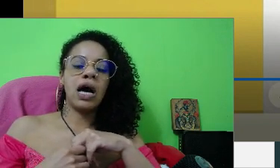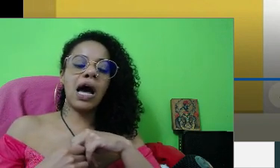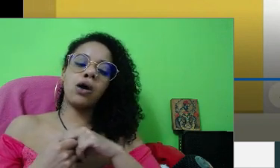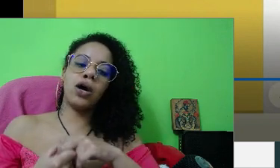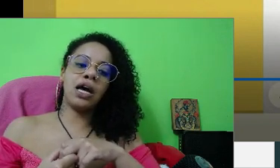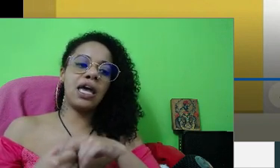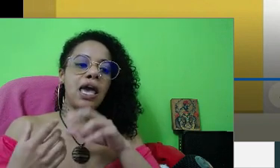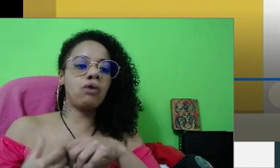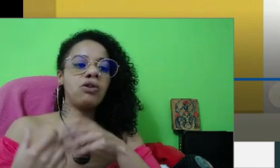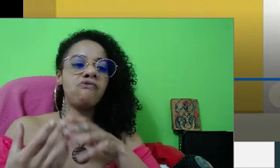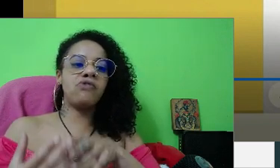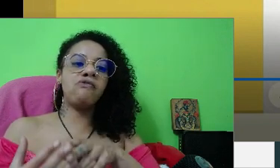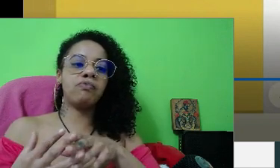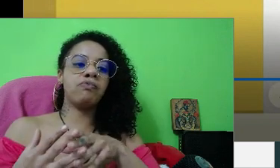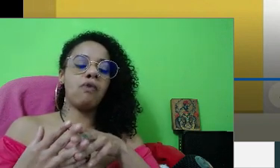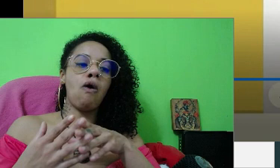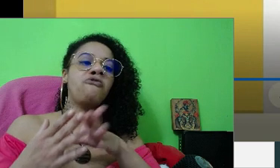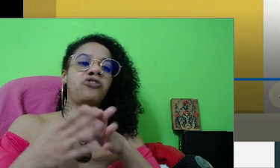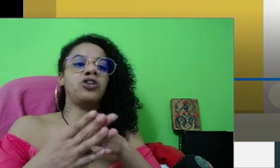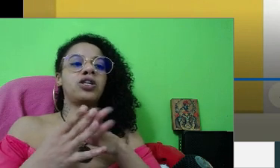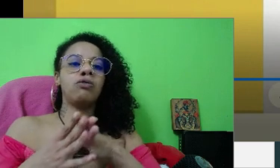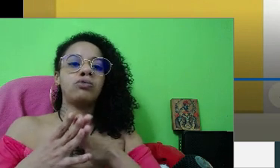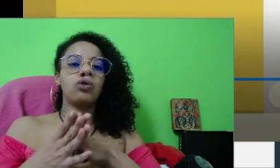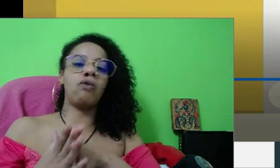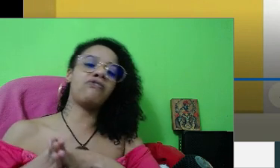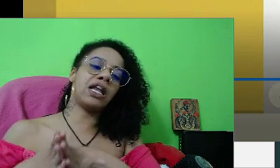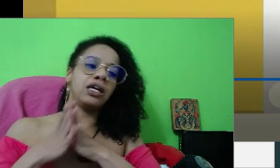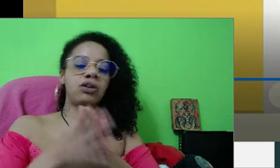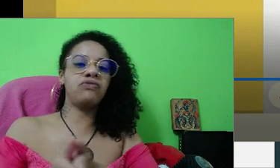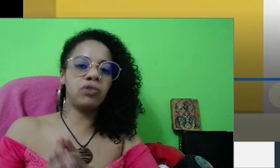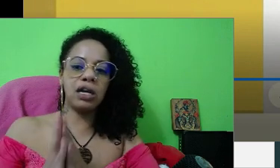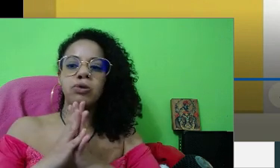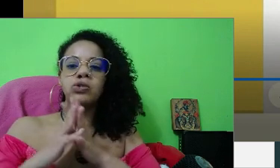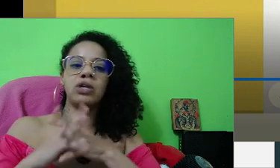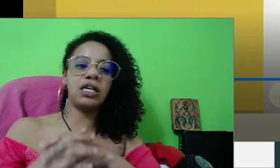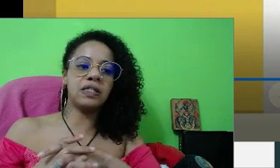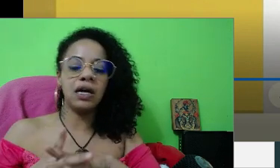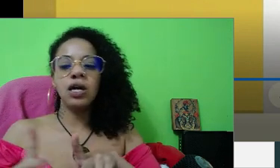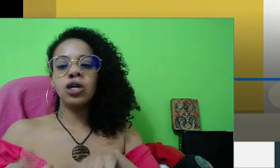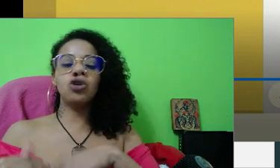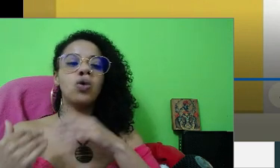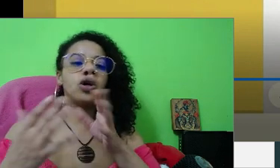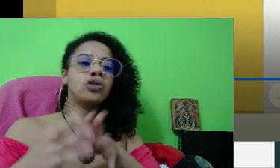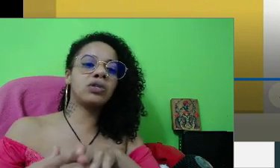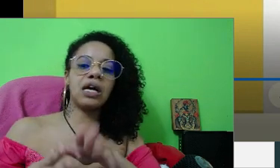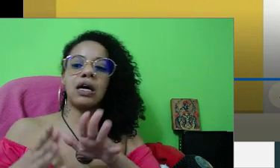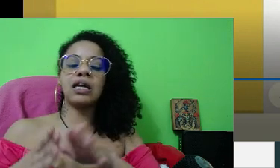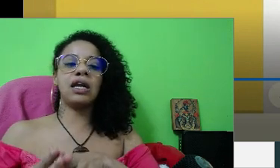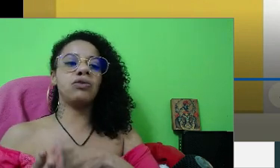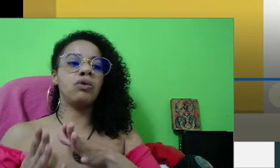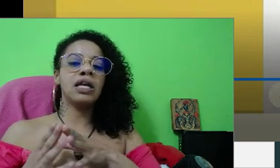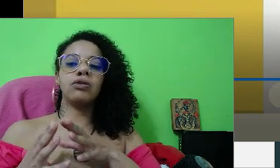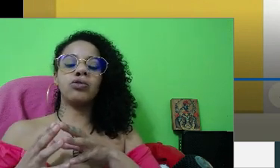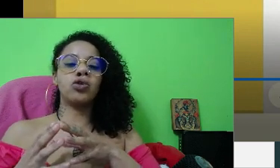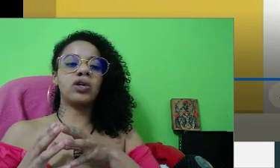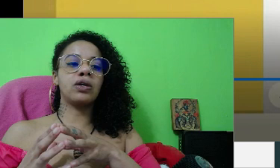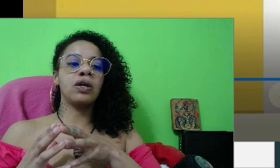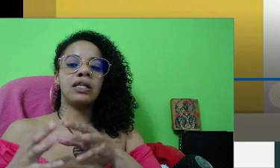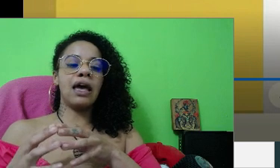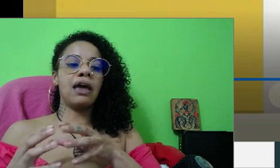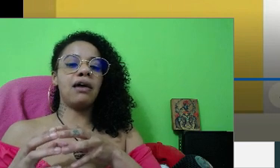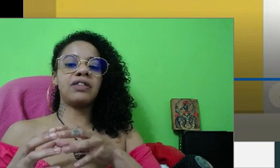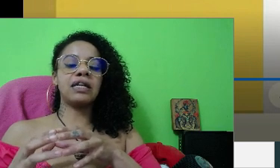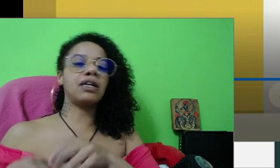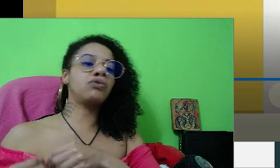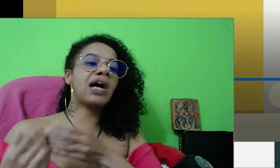agora eu não vou ouvir que eu tô falando que Fulano é bolsonarista que o outro tá querendo